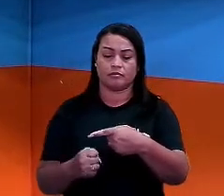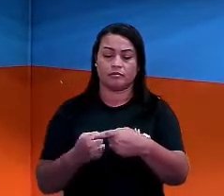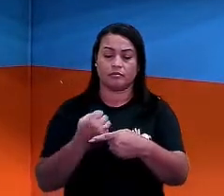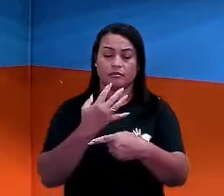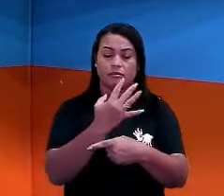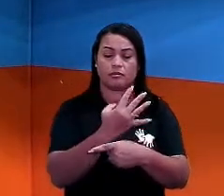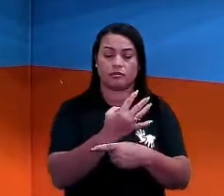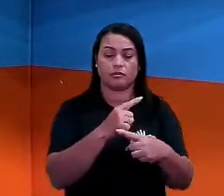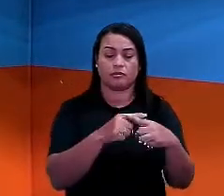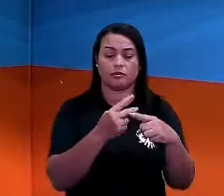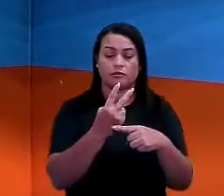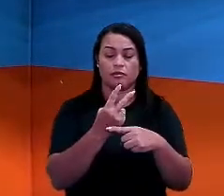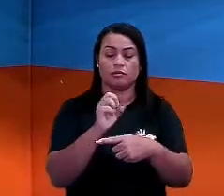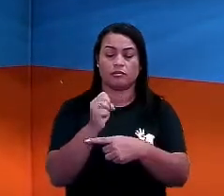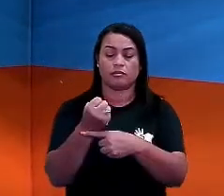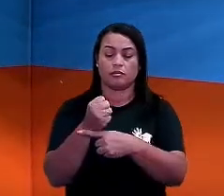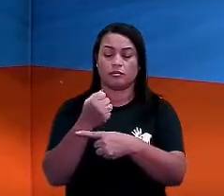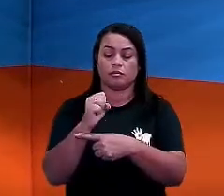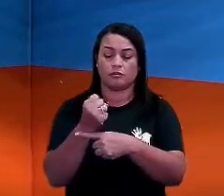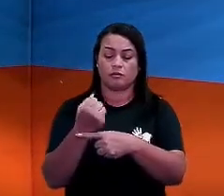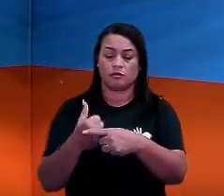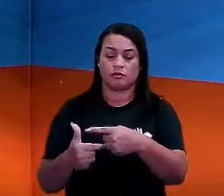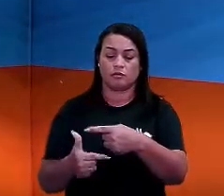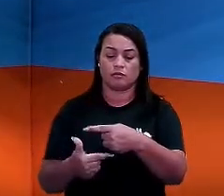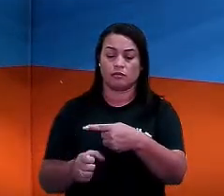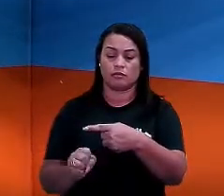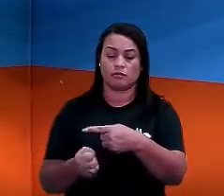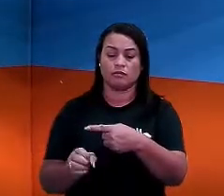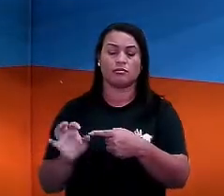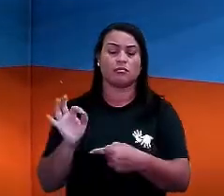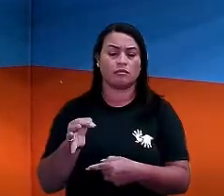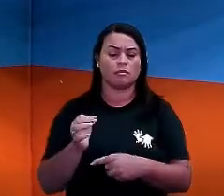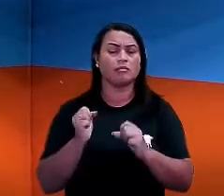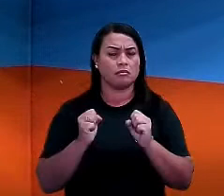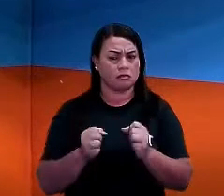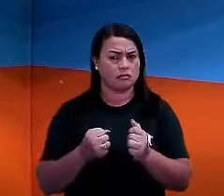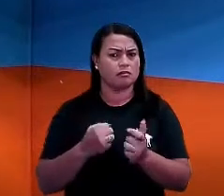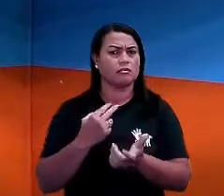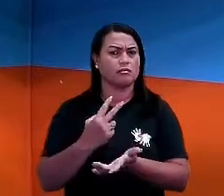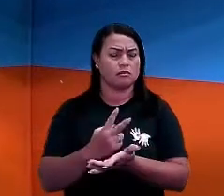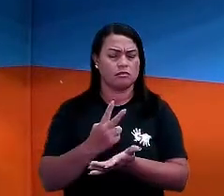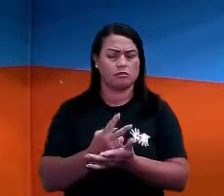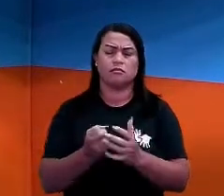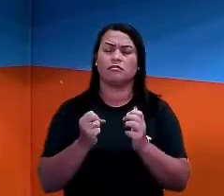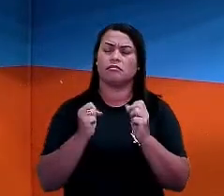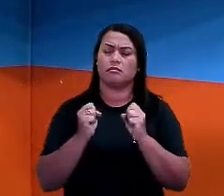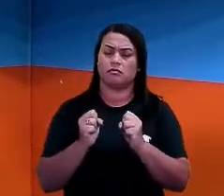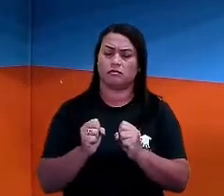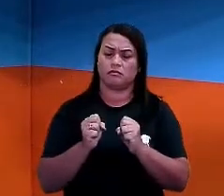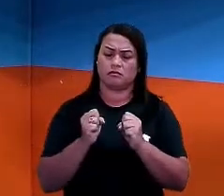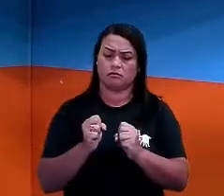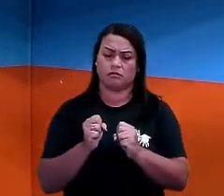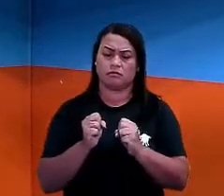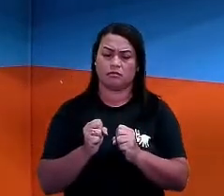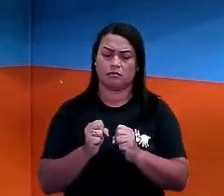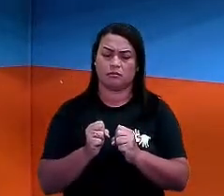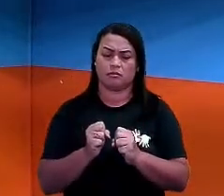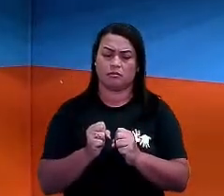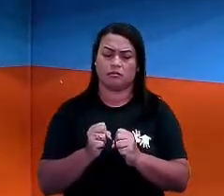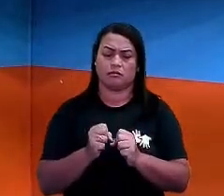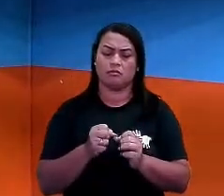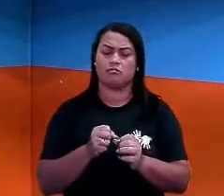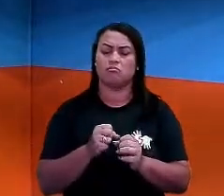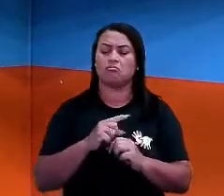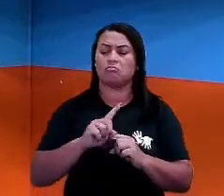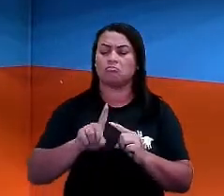2 vai dar 8, tá certo? Professora, posso continuar? Pode. Você pode sair aí